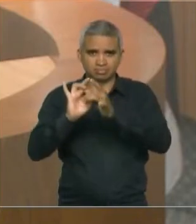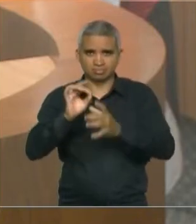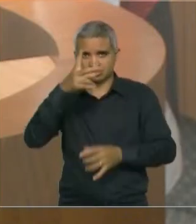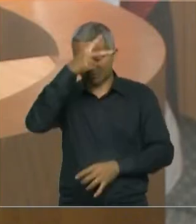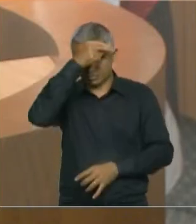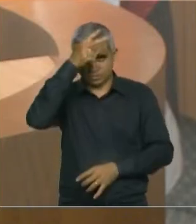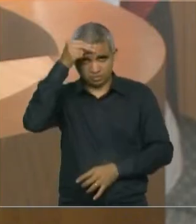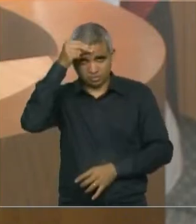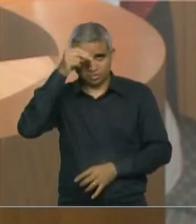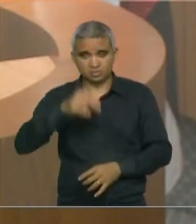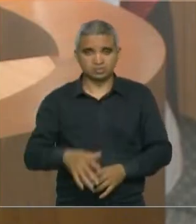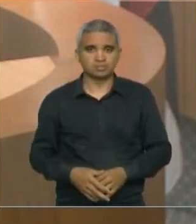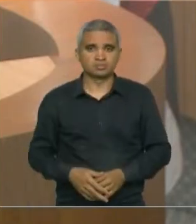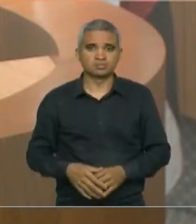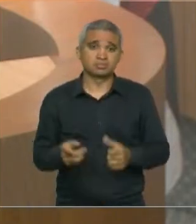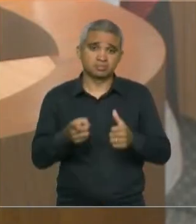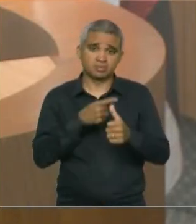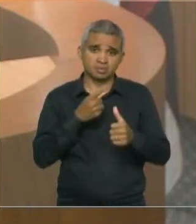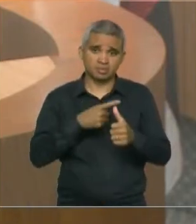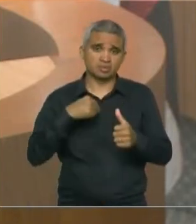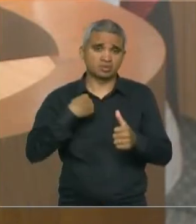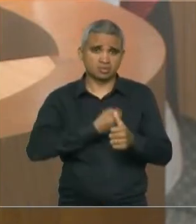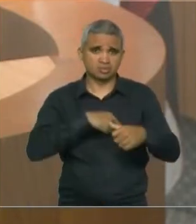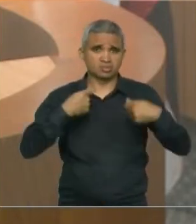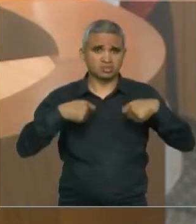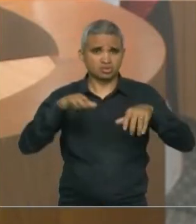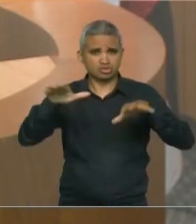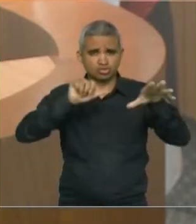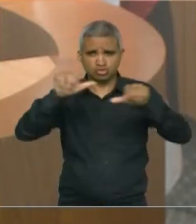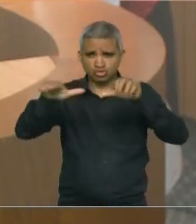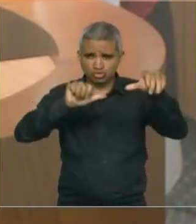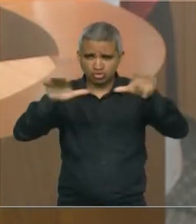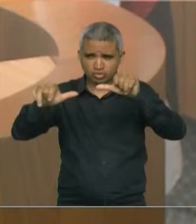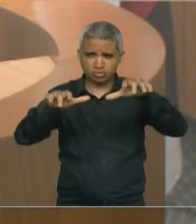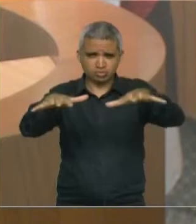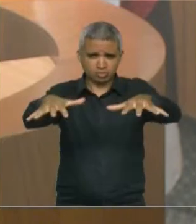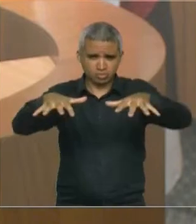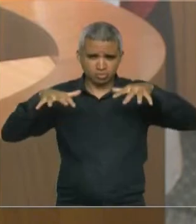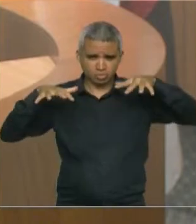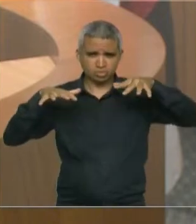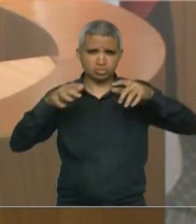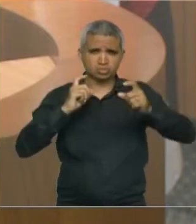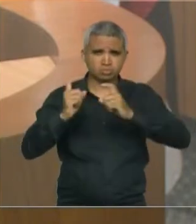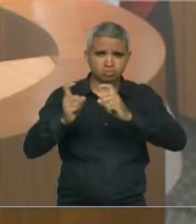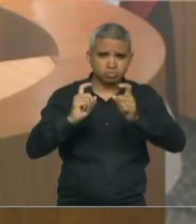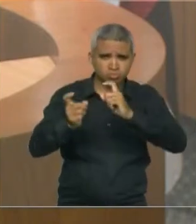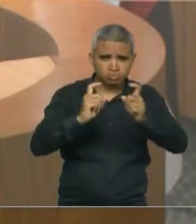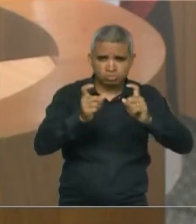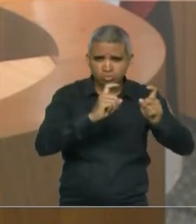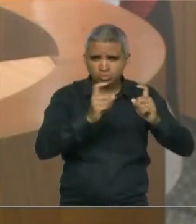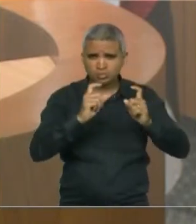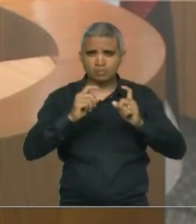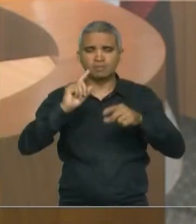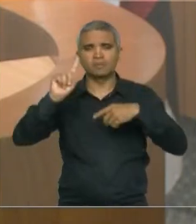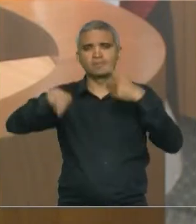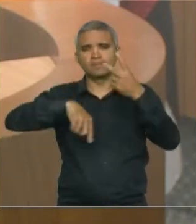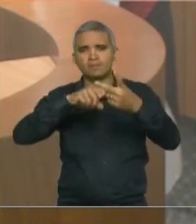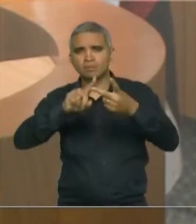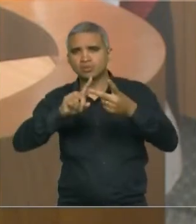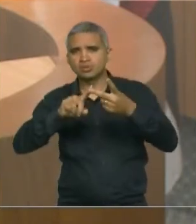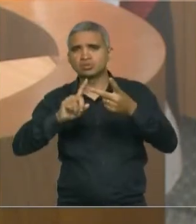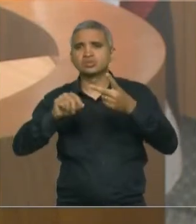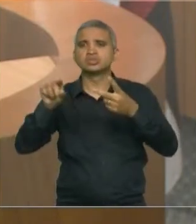fazer, primeiro, a mobilização dos participantes, depois o protocolo de intenções. Todos os municípios que